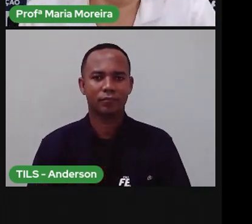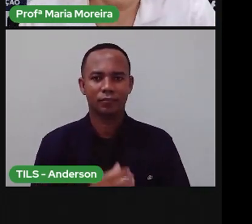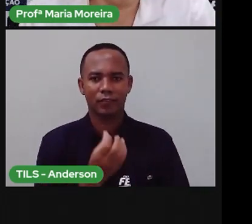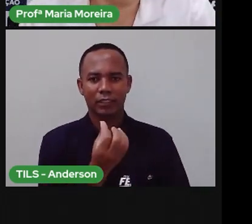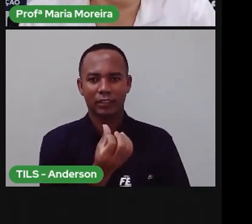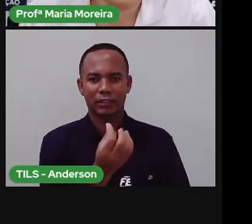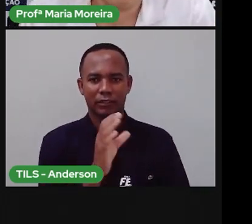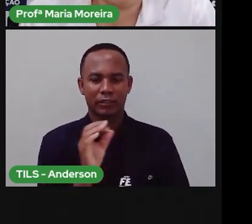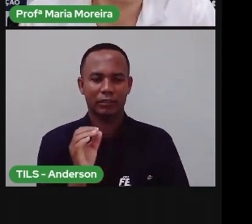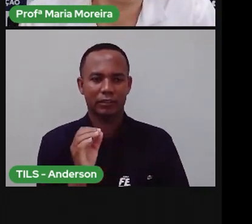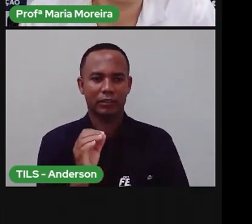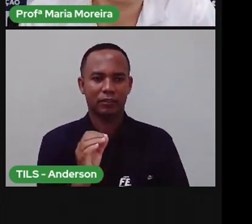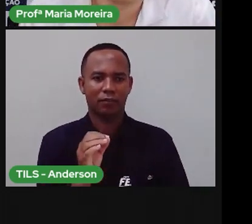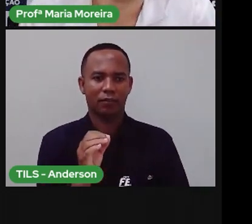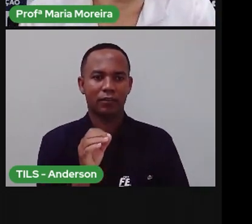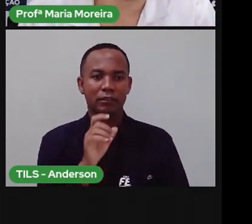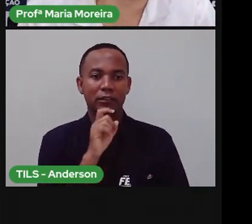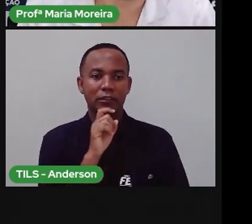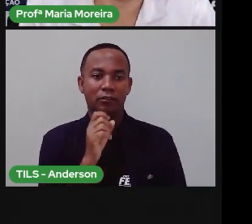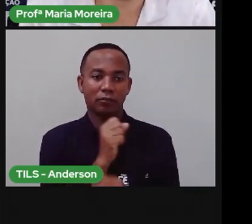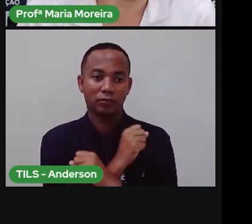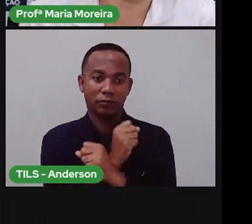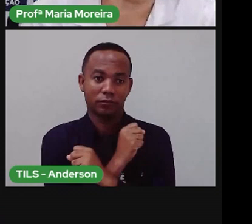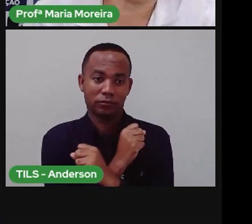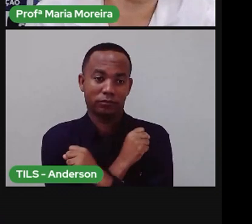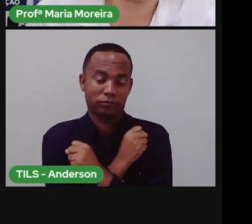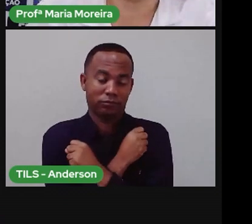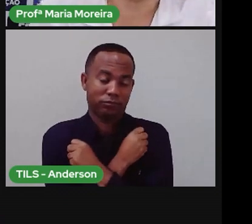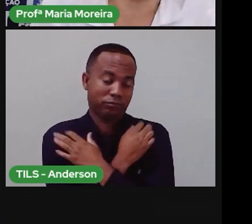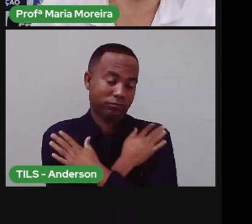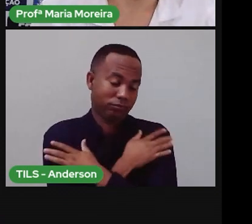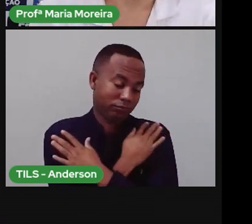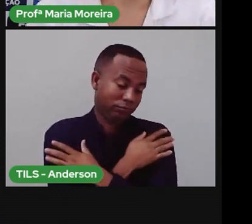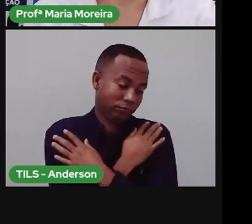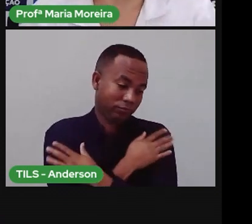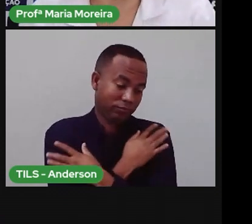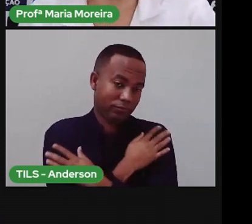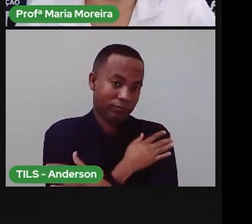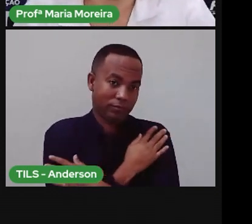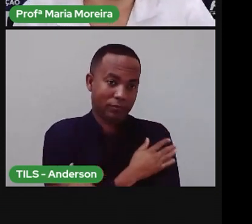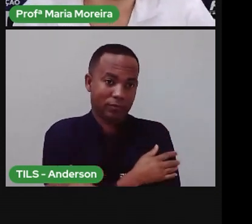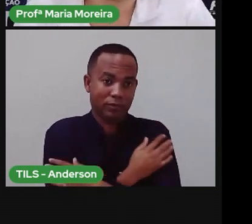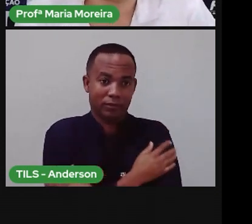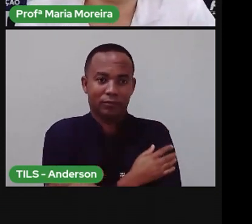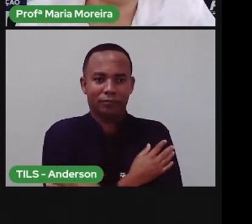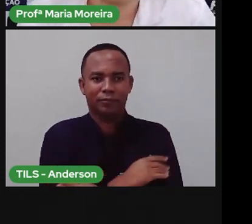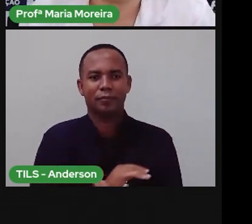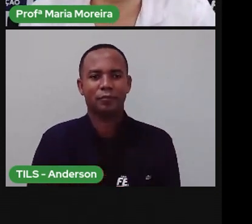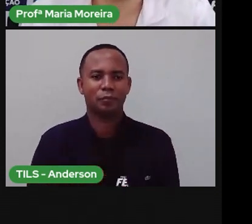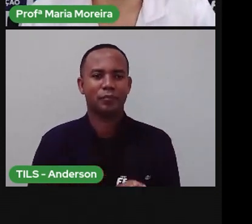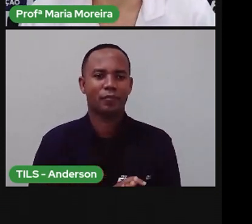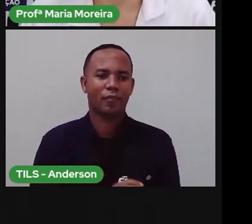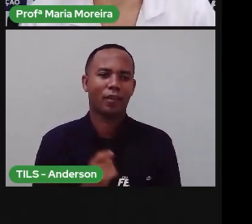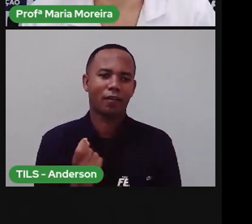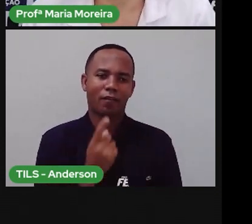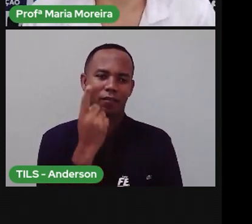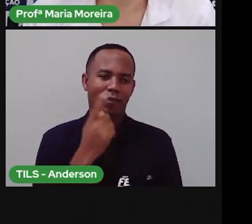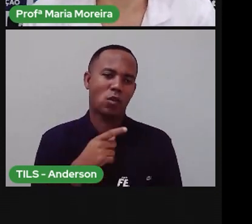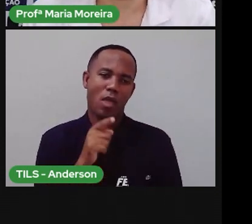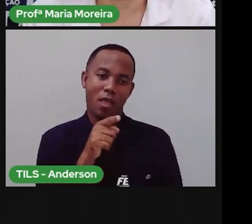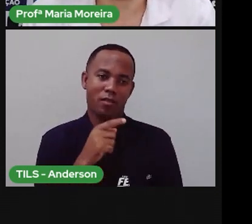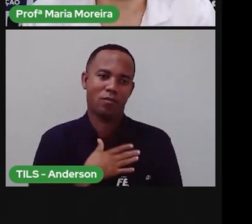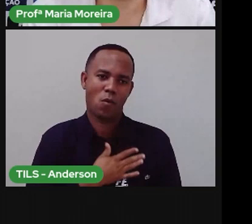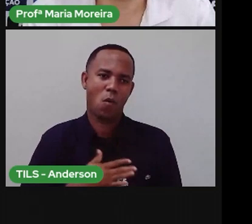graus abaixo de zero, é muito frio. Vou mandar Anderson para lá, porque ele me disse que ele gosta bastante de frio.